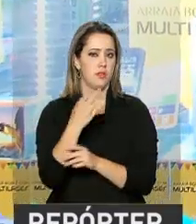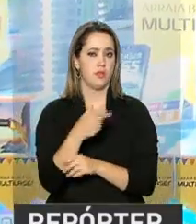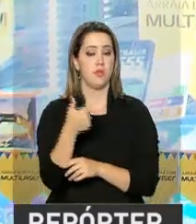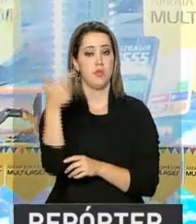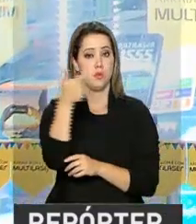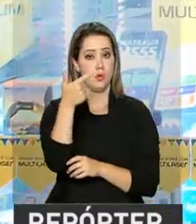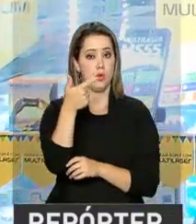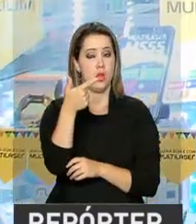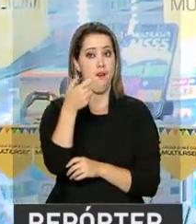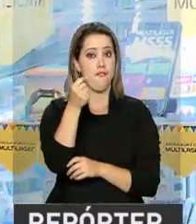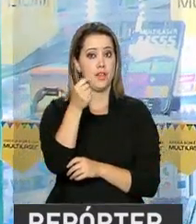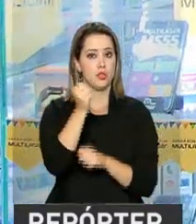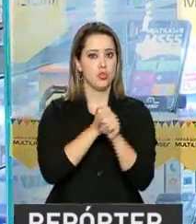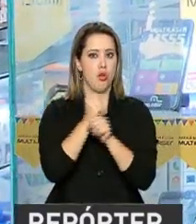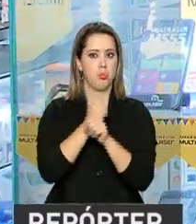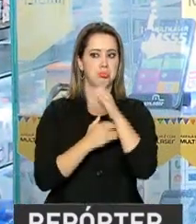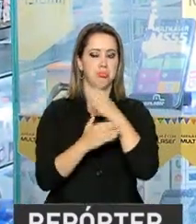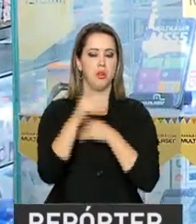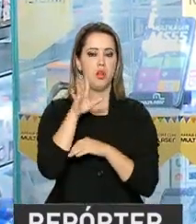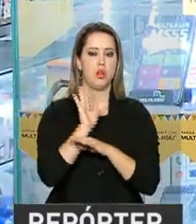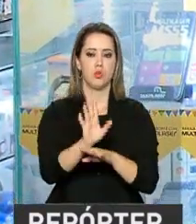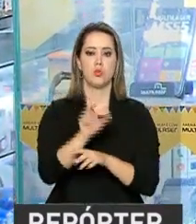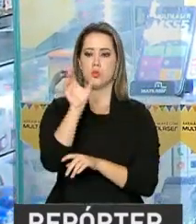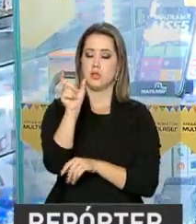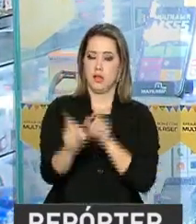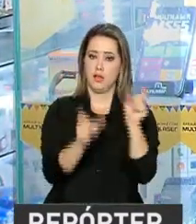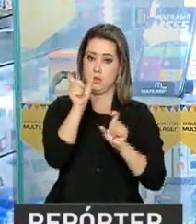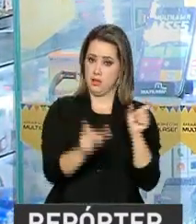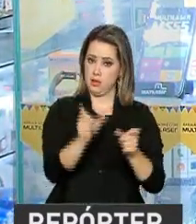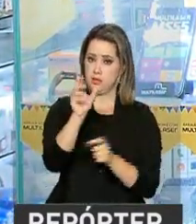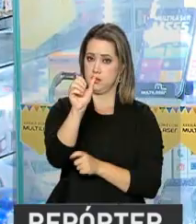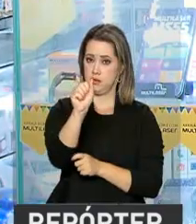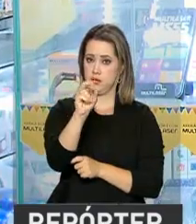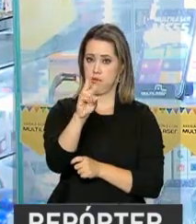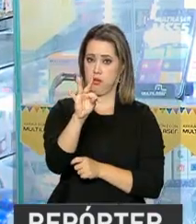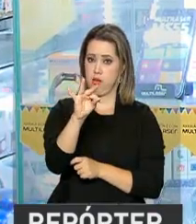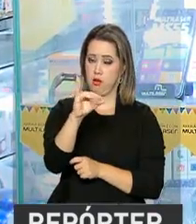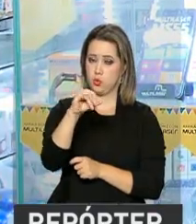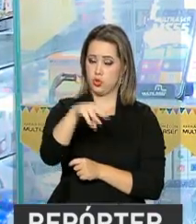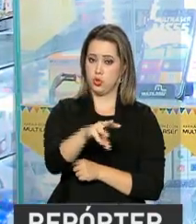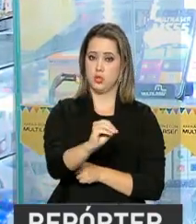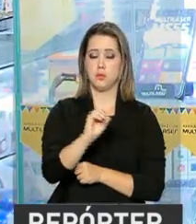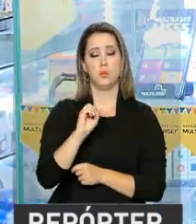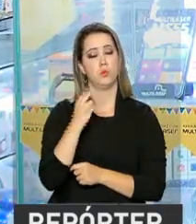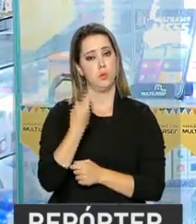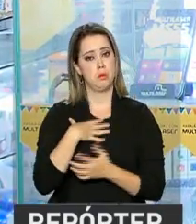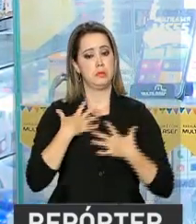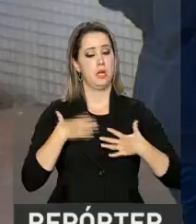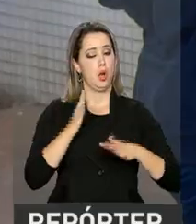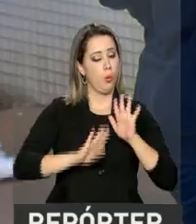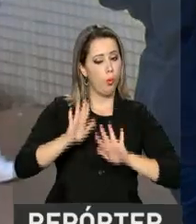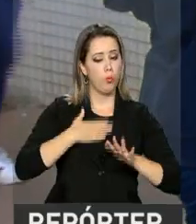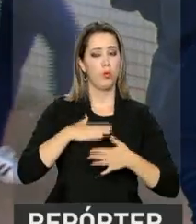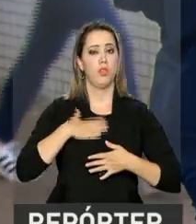há 2 décadas com o propósito de ajudar crianças com autismo ou déficit de atenção a lidar com a